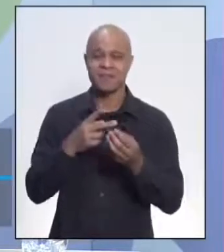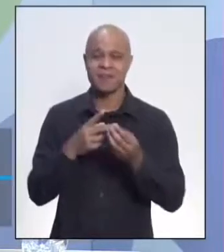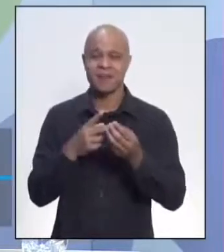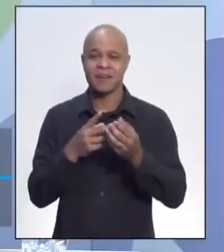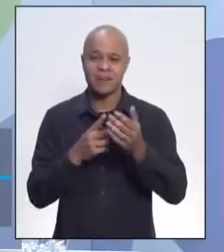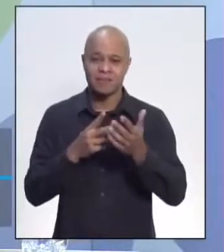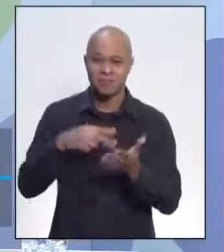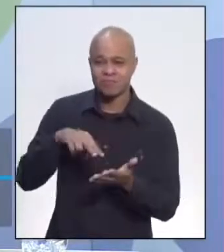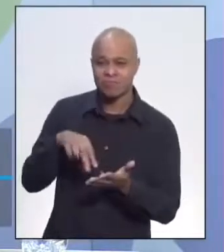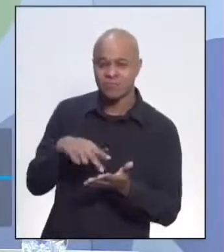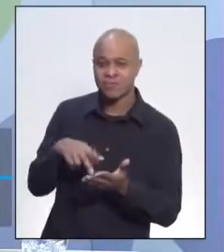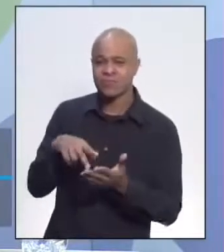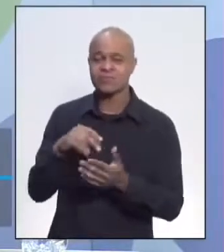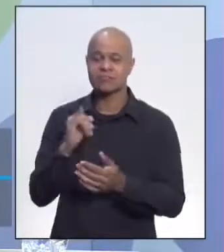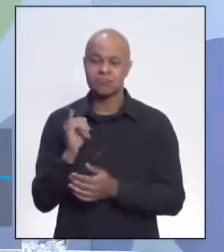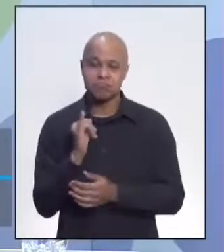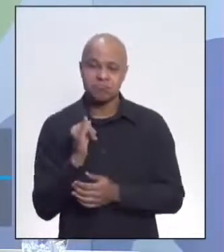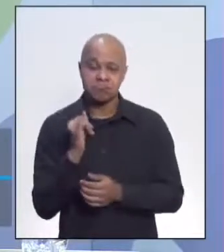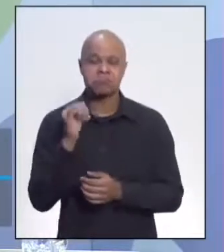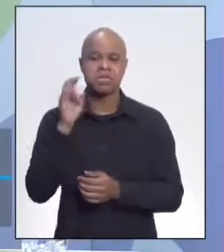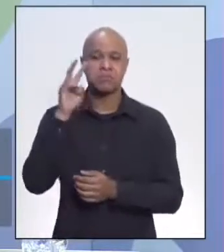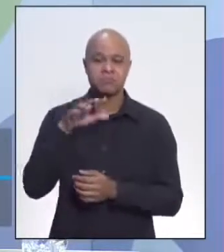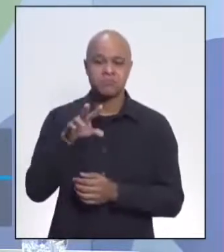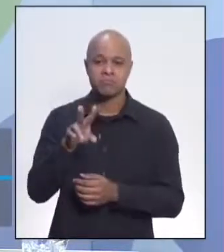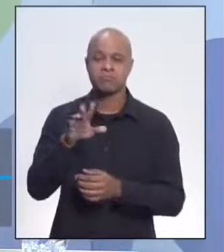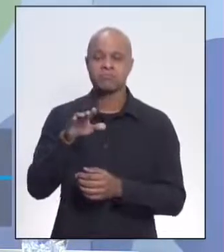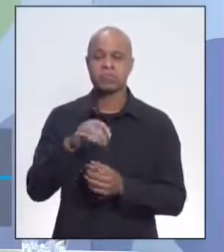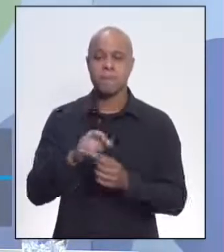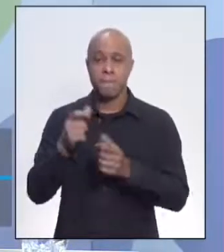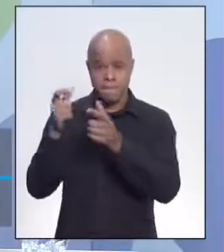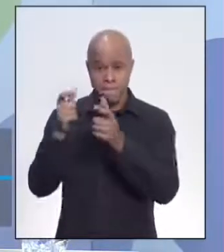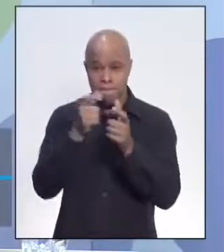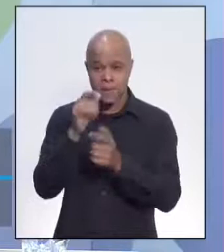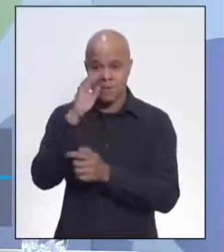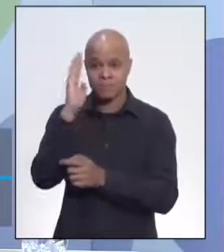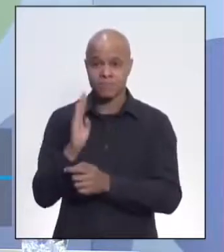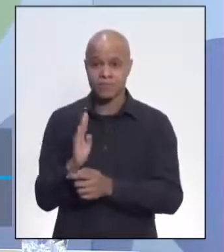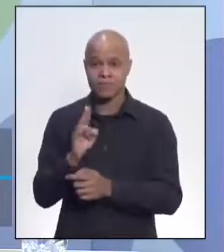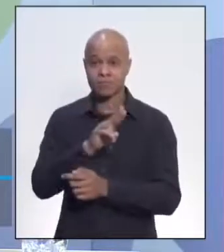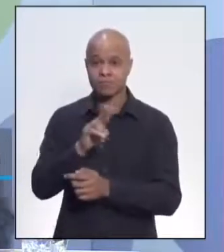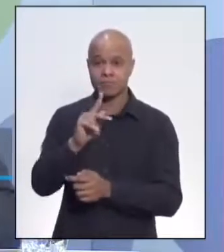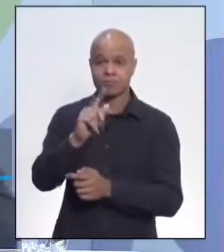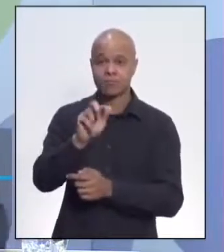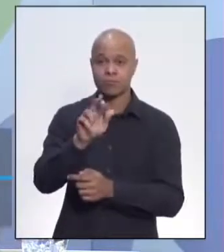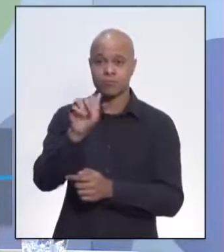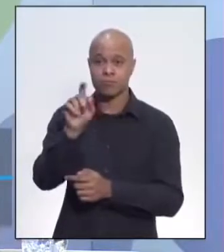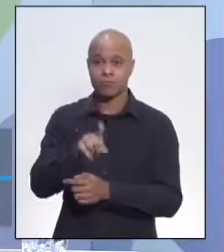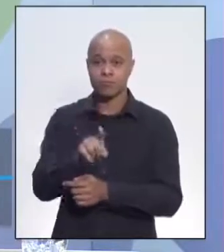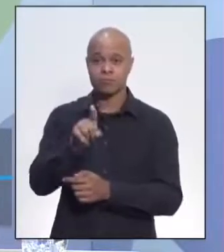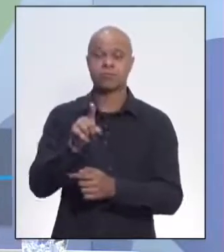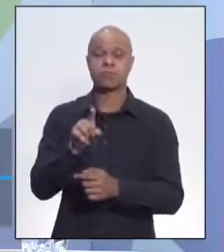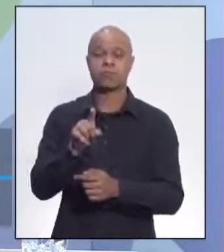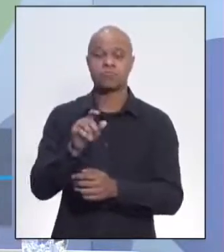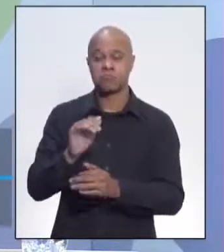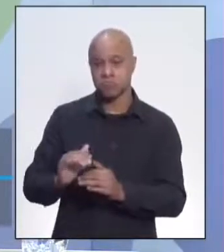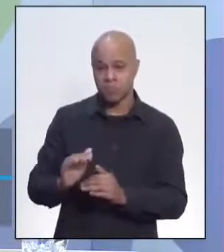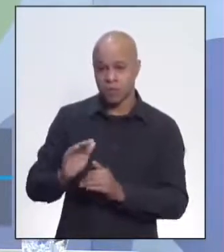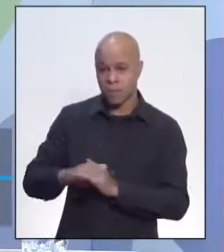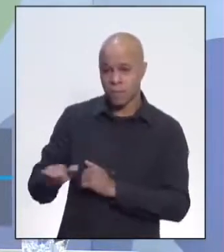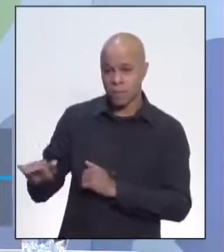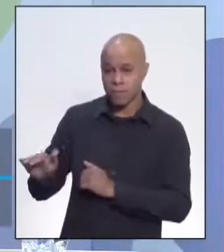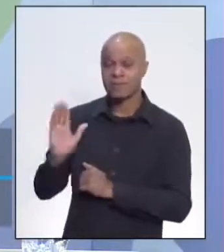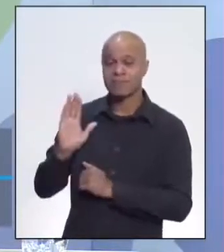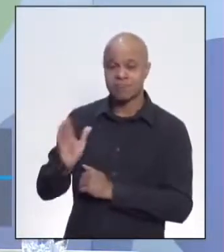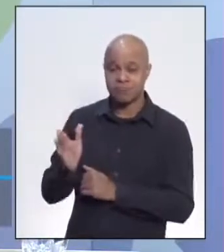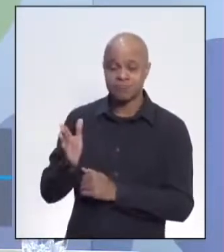do Pará. As populações ribeirinhas, inclusive, né, têm o hábito aí desde pequenos, né, a gente viu crianças, né, desde